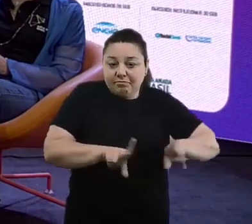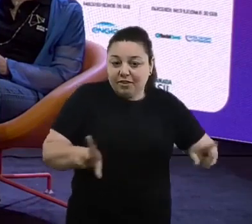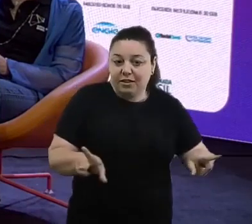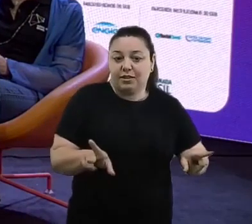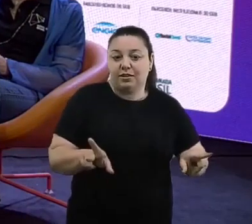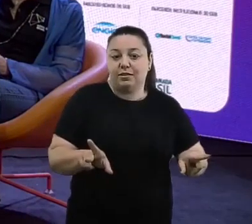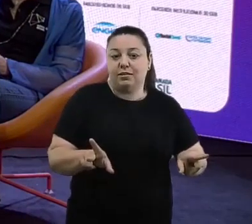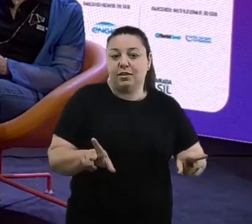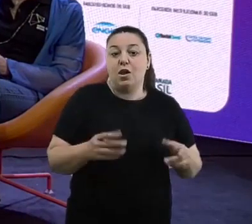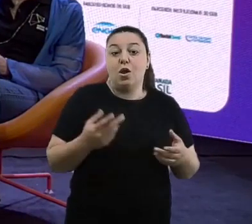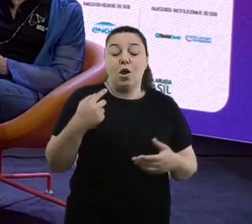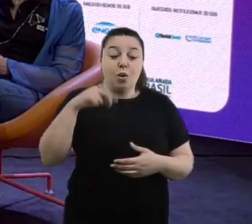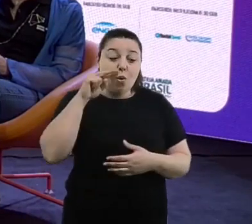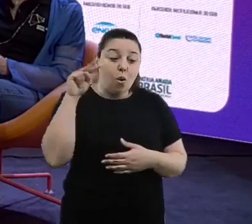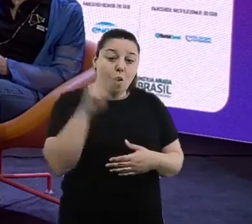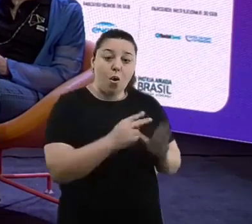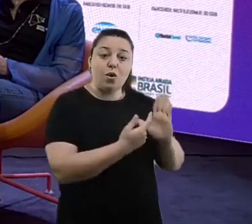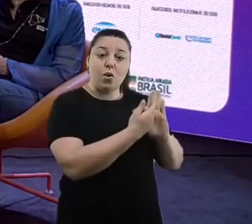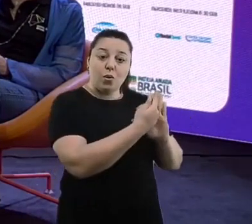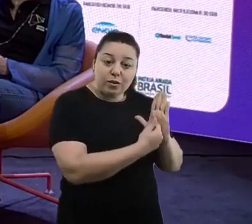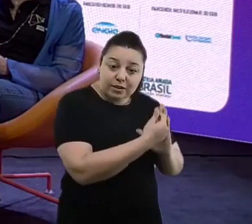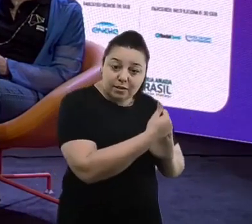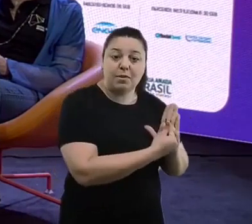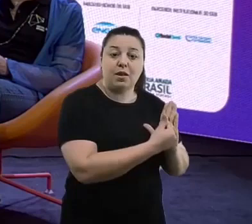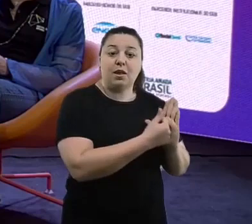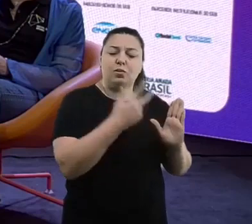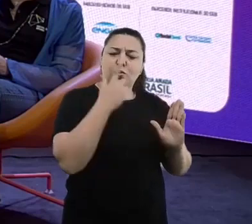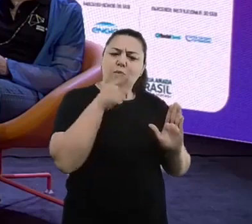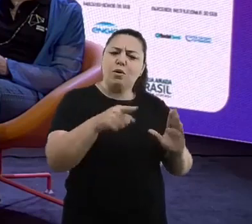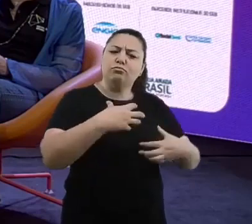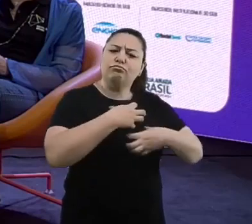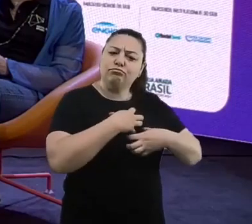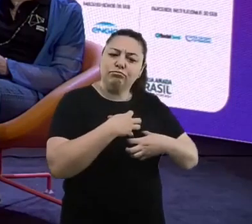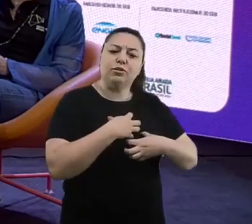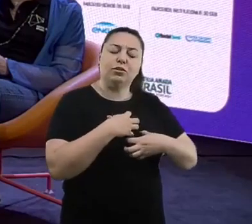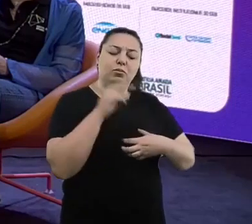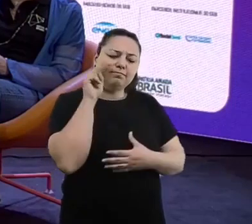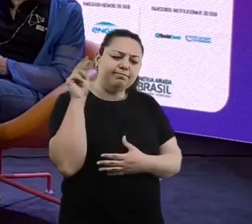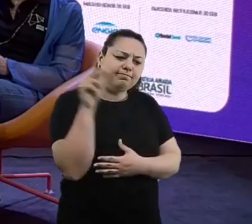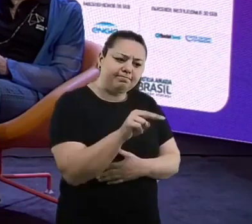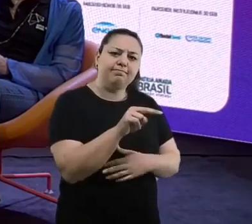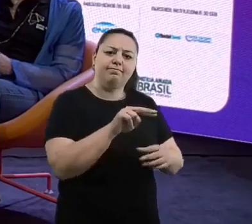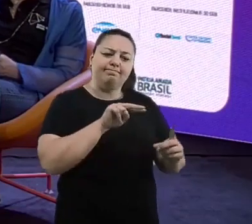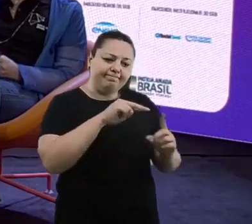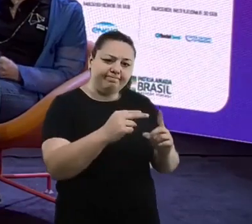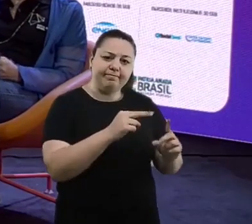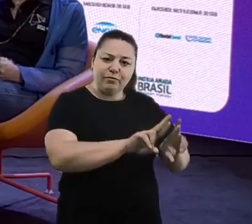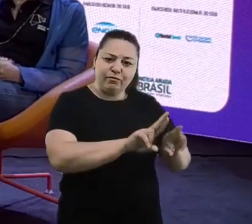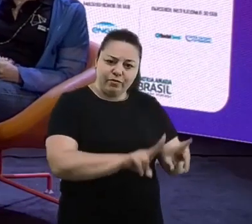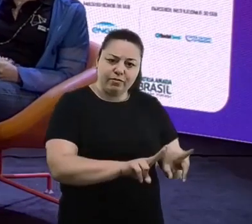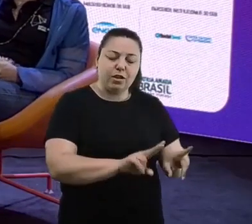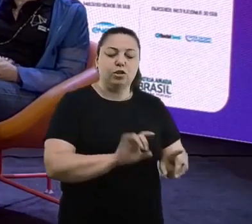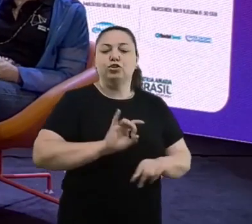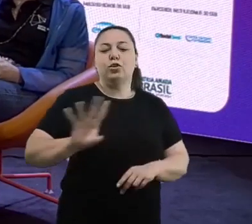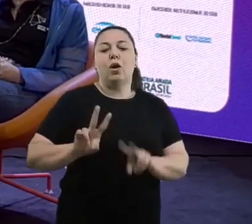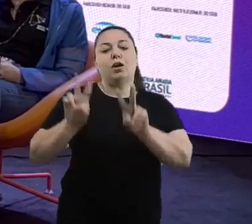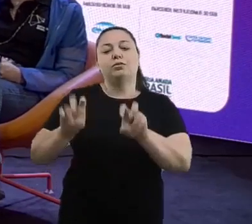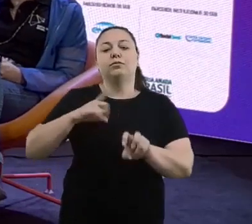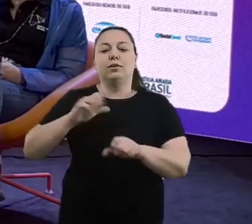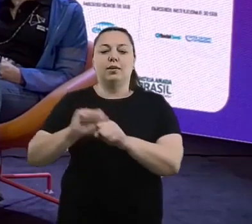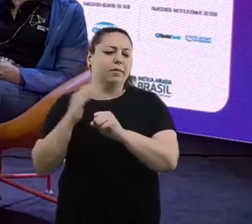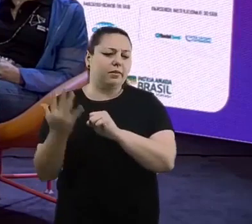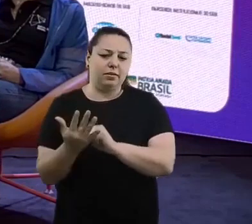como vocês olharam, é um jeito de um olhar qualitativo, isso pode, não só para o caso da pandemia, mas para todos os programas, né,